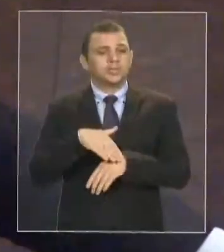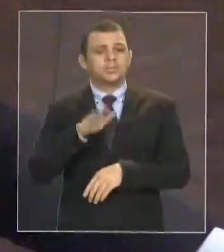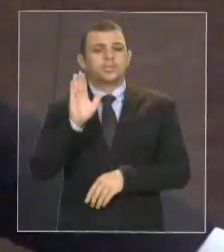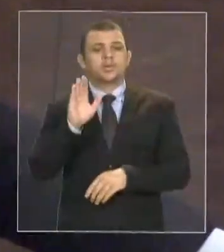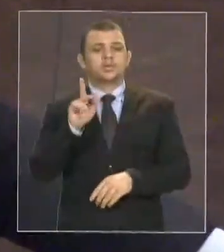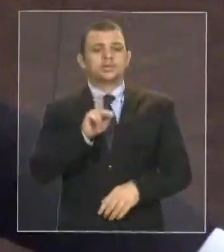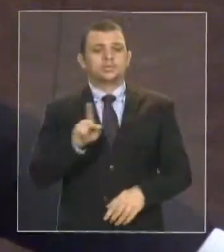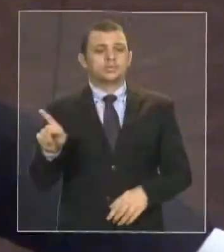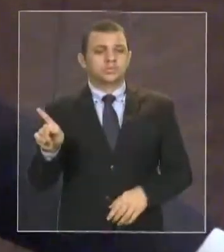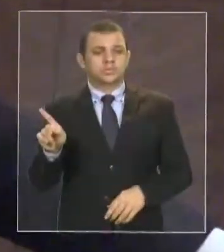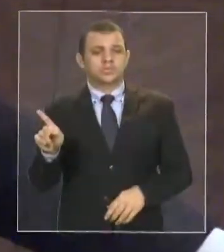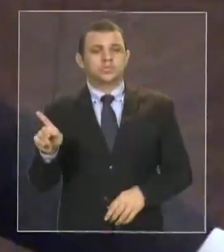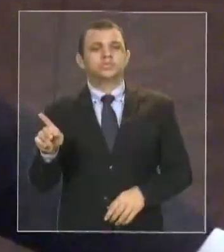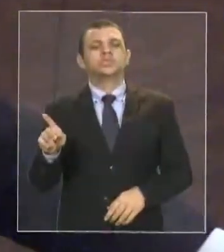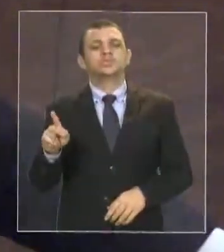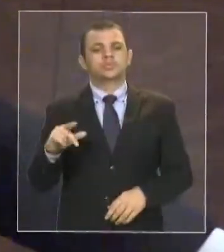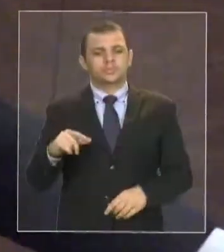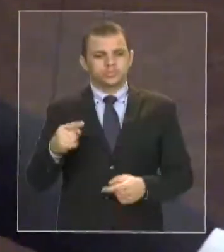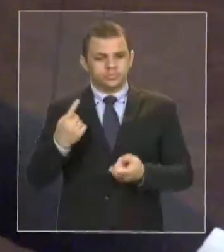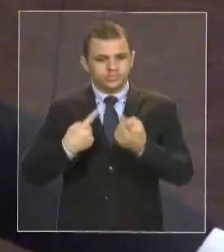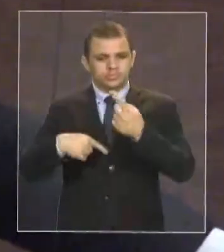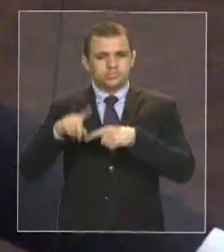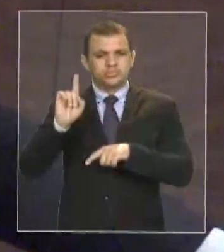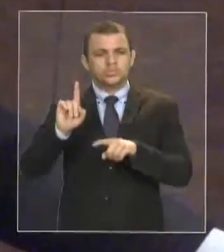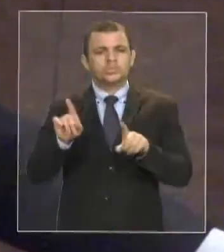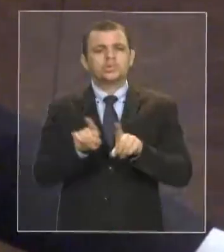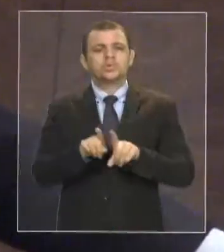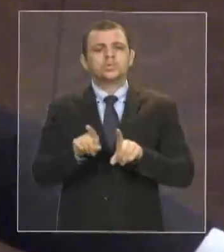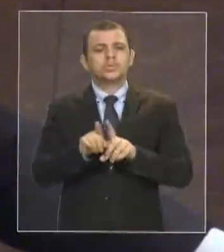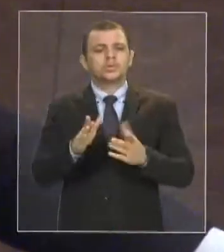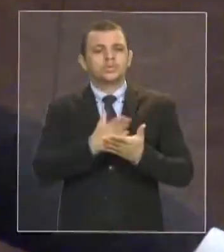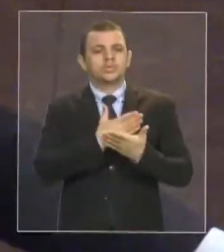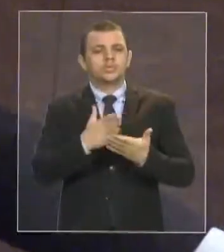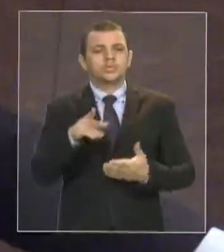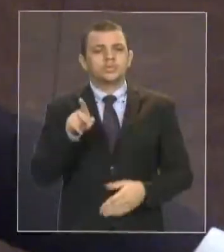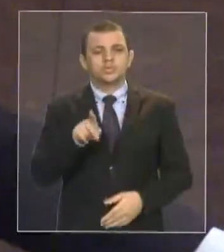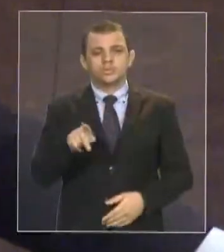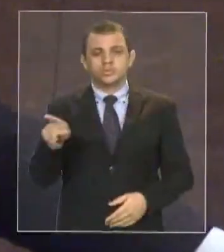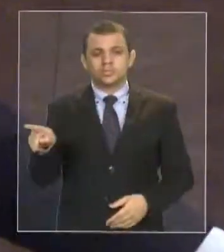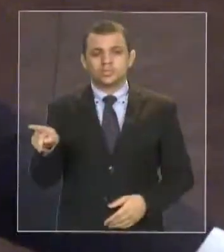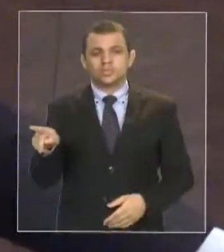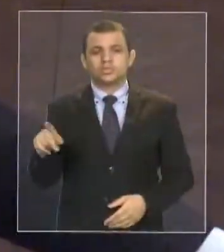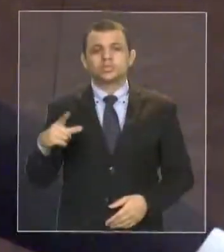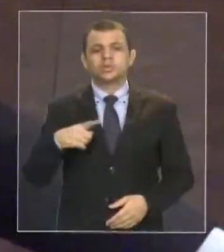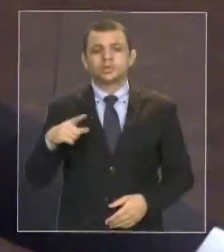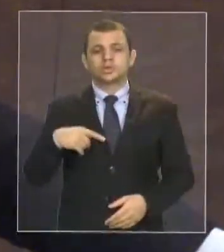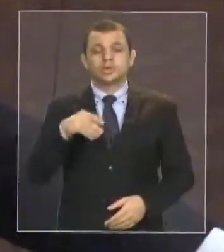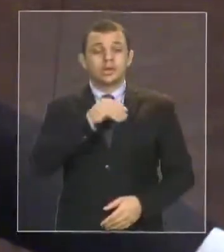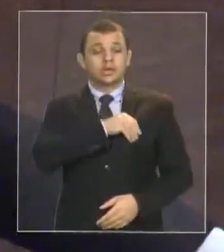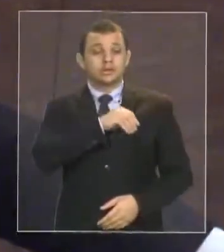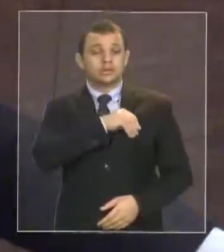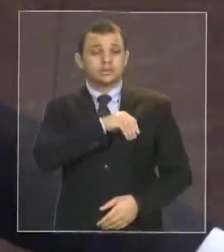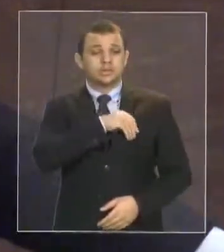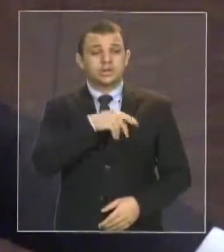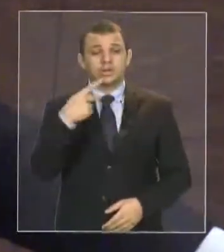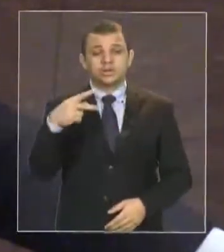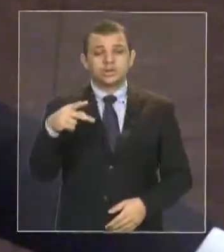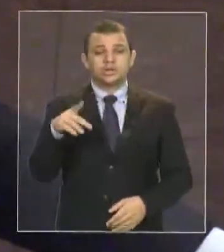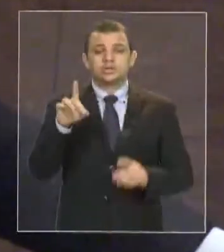sendo promovidos, professores que estão sendo o seu salário